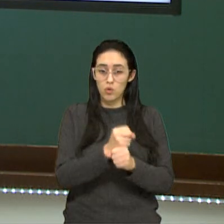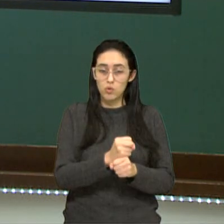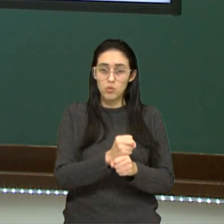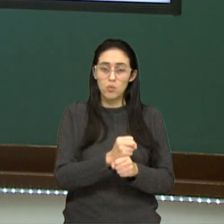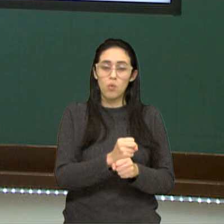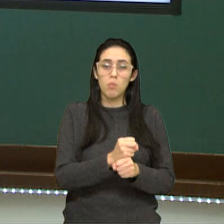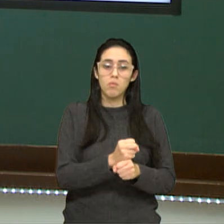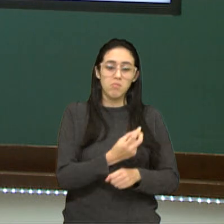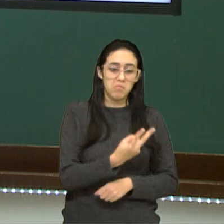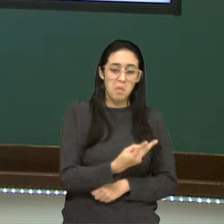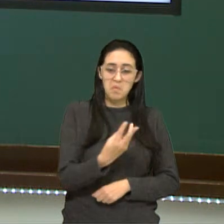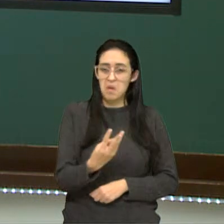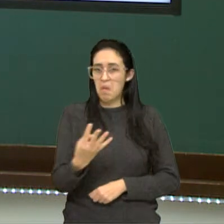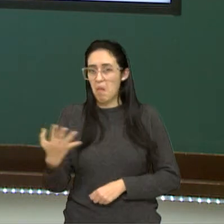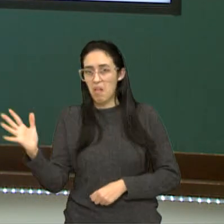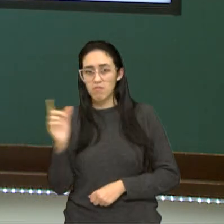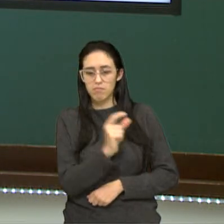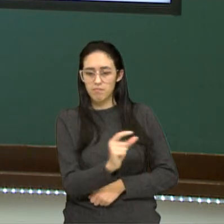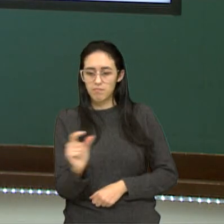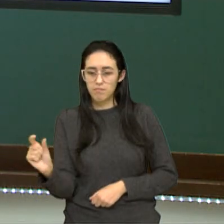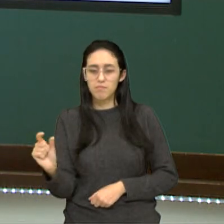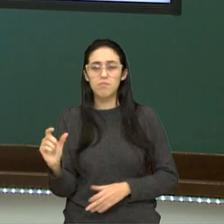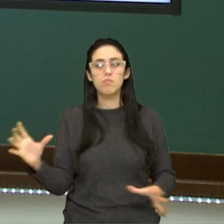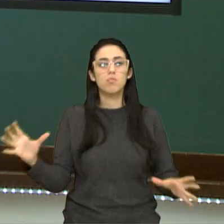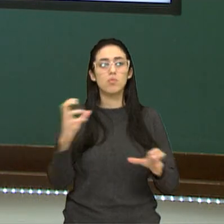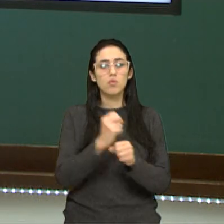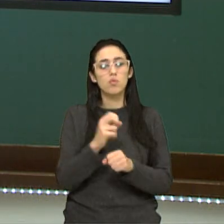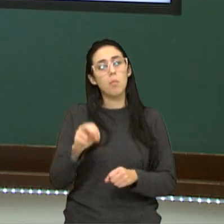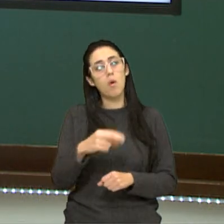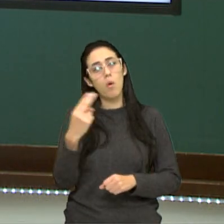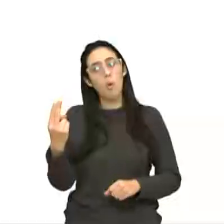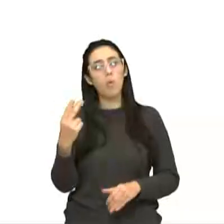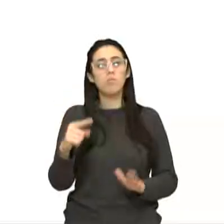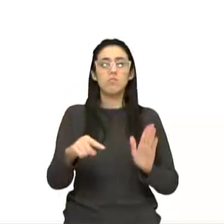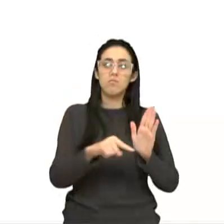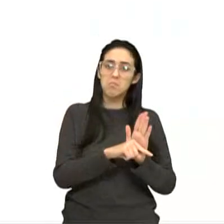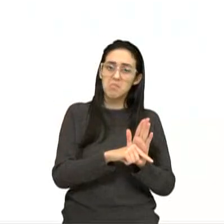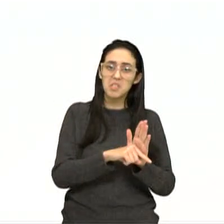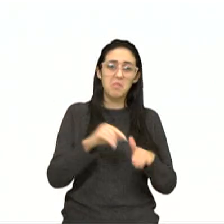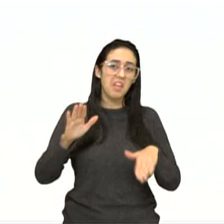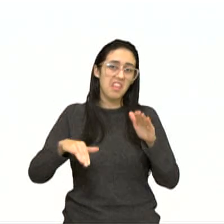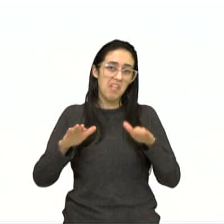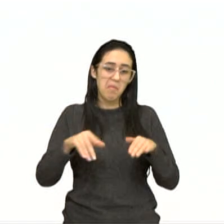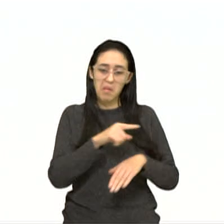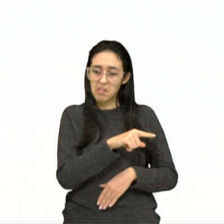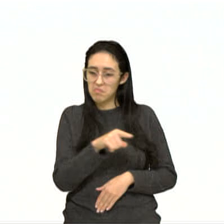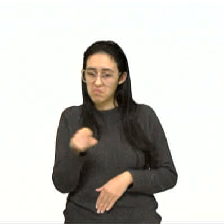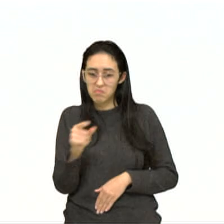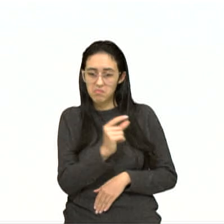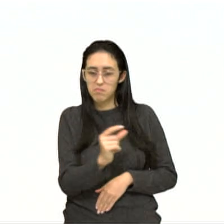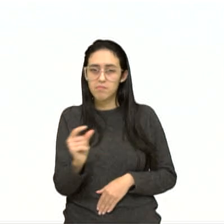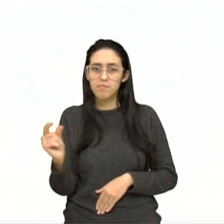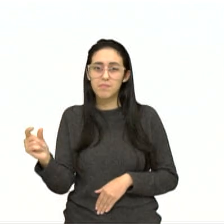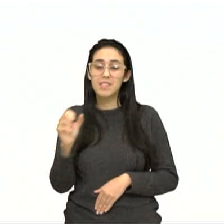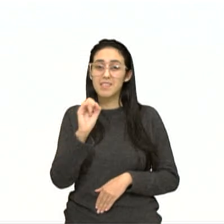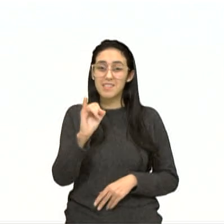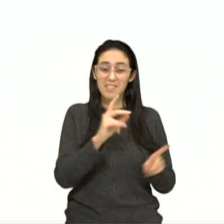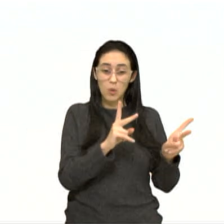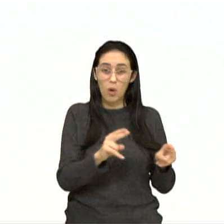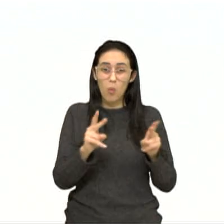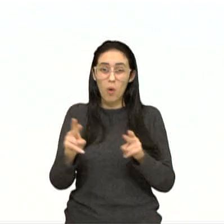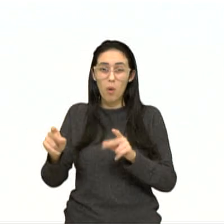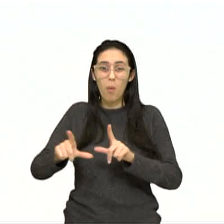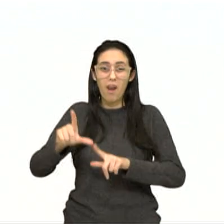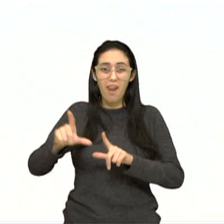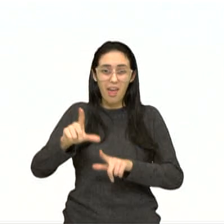ou mais polinômios, devemos somar ou subtrair os coeficientes dos termos do mesmo grau, ou seja, os termos semelhantes. Foi o